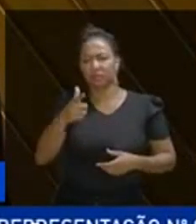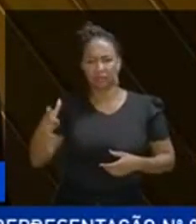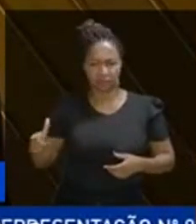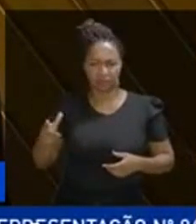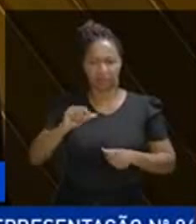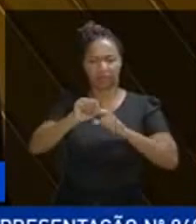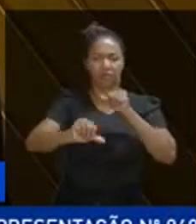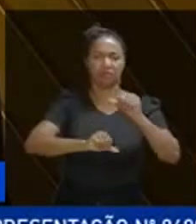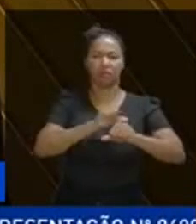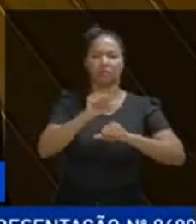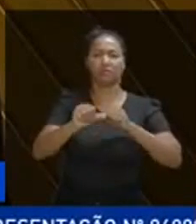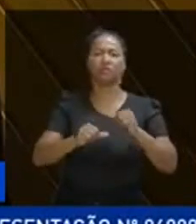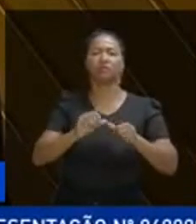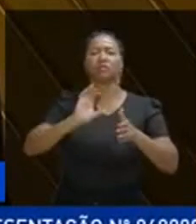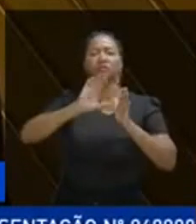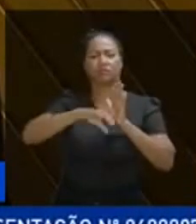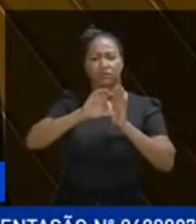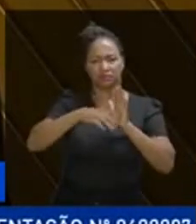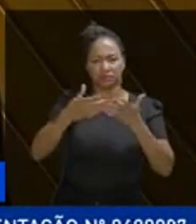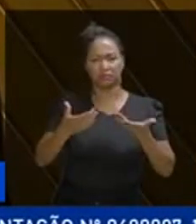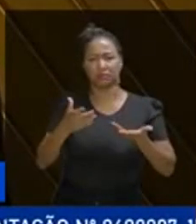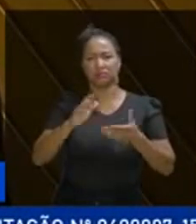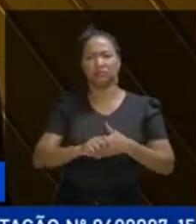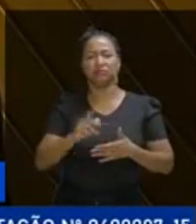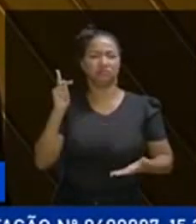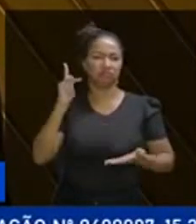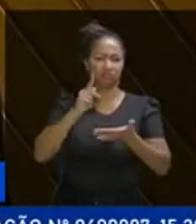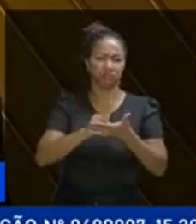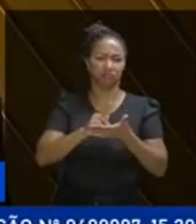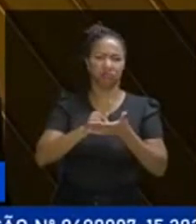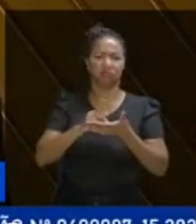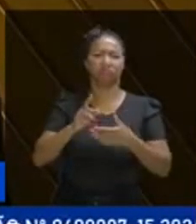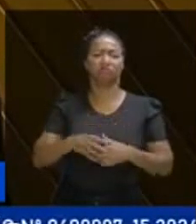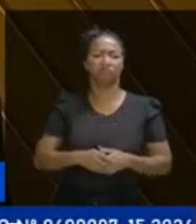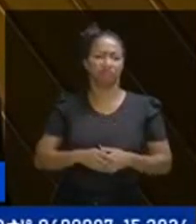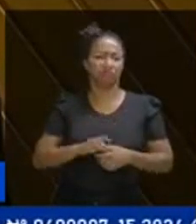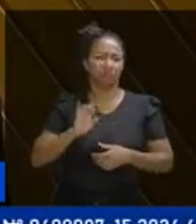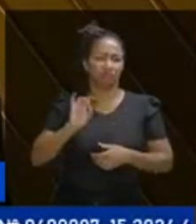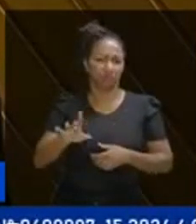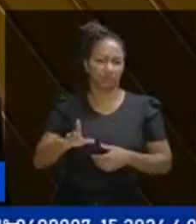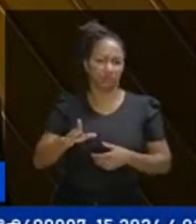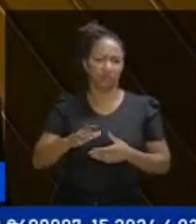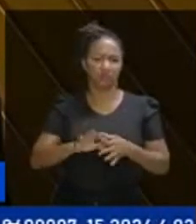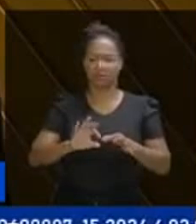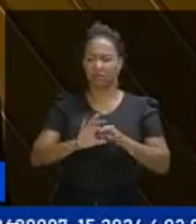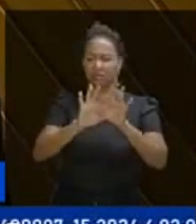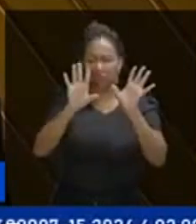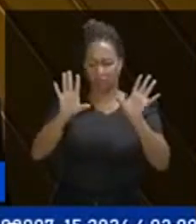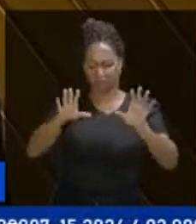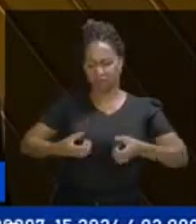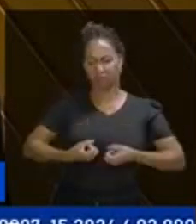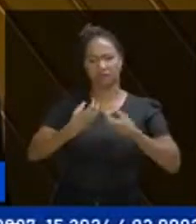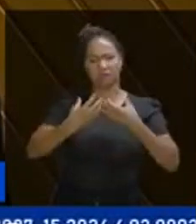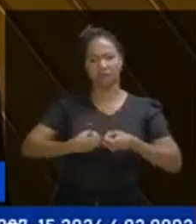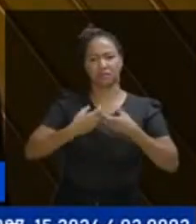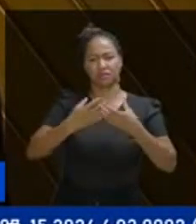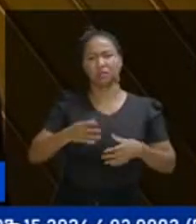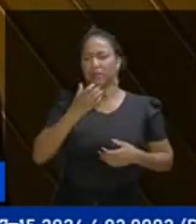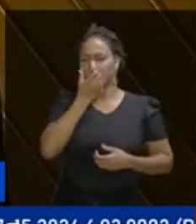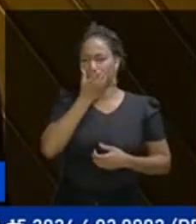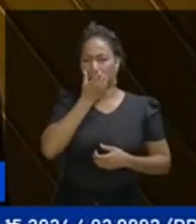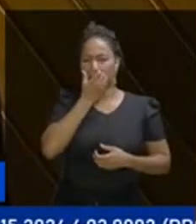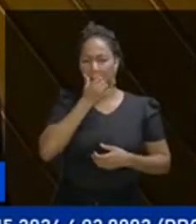provoca alteração de conceitos ou da noção da verdade, tratando-se de mero exercício regular de liberdade de expressão. Fecho